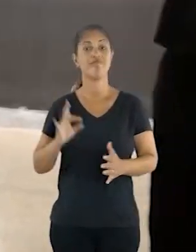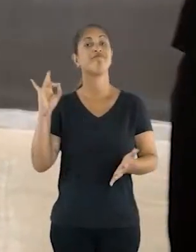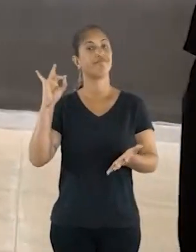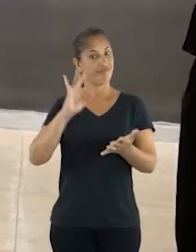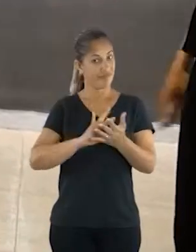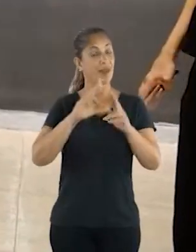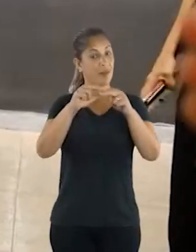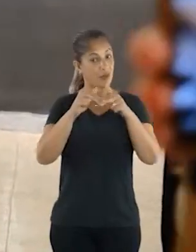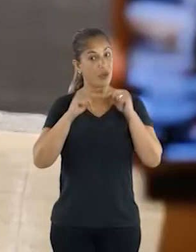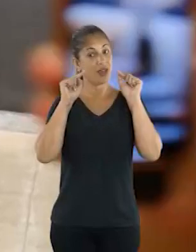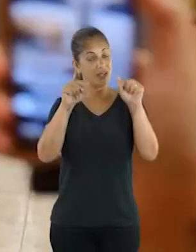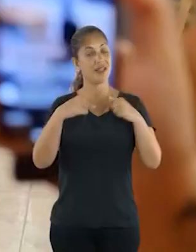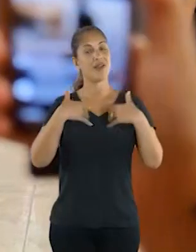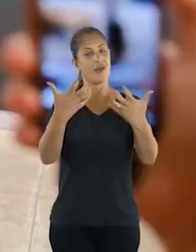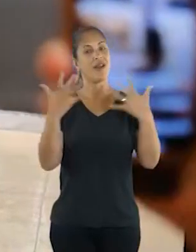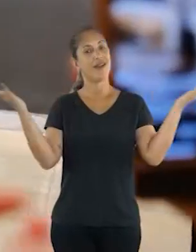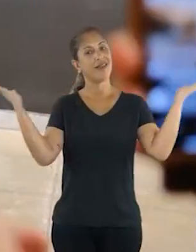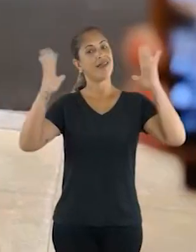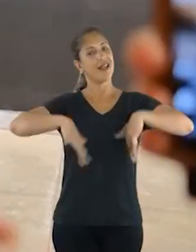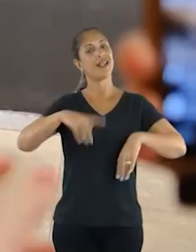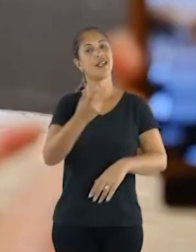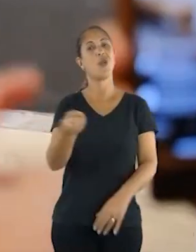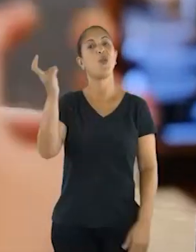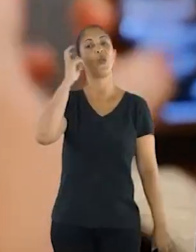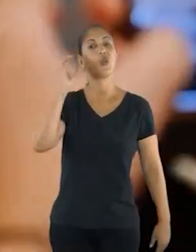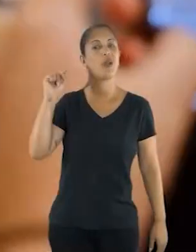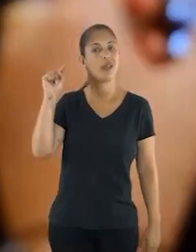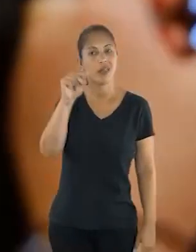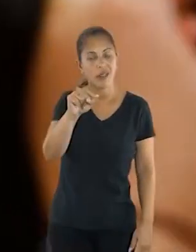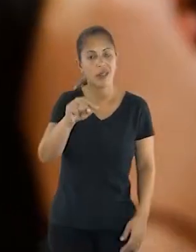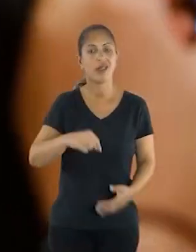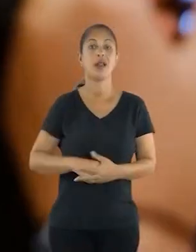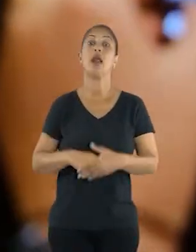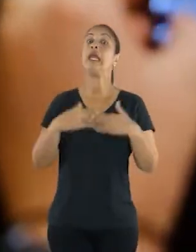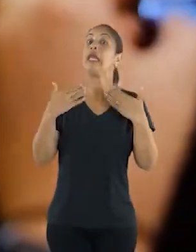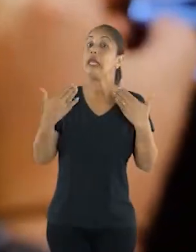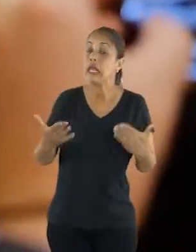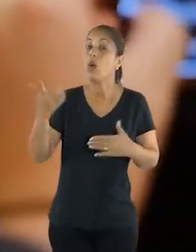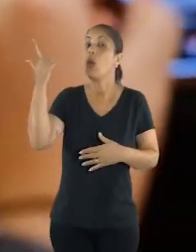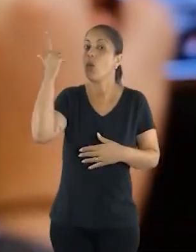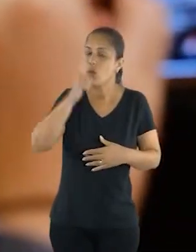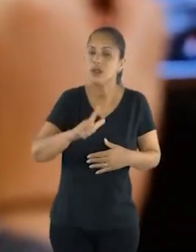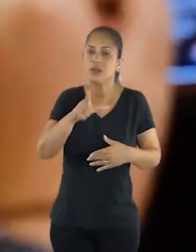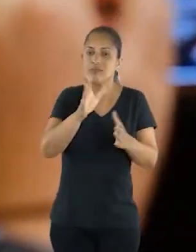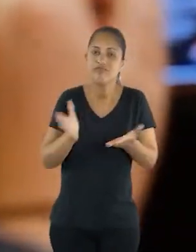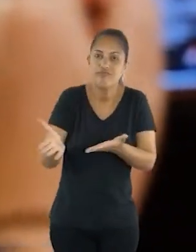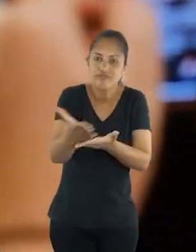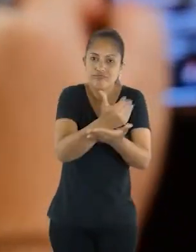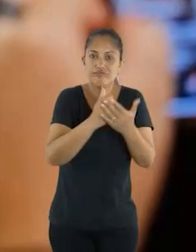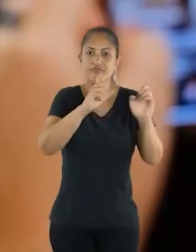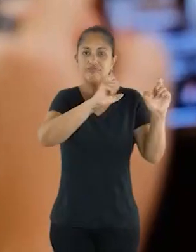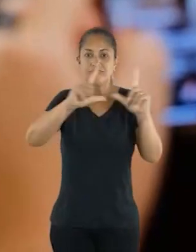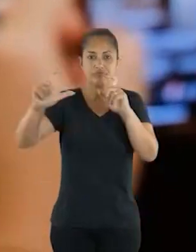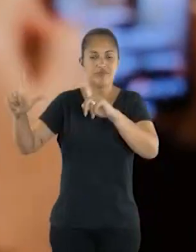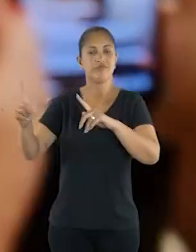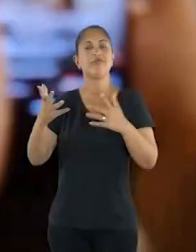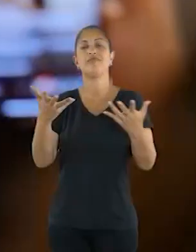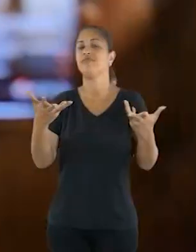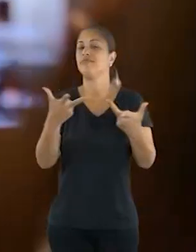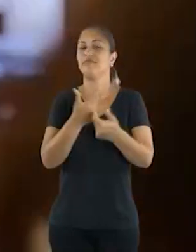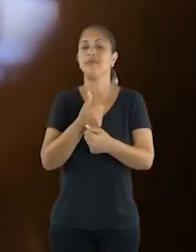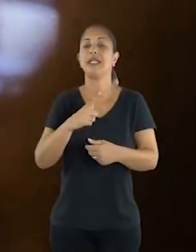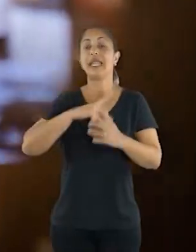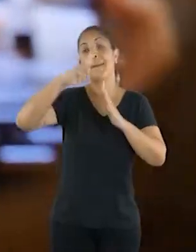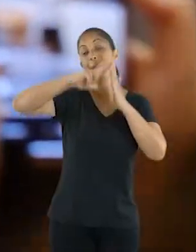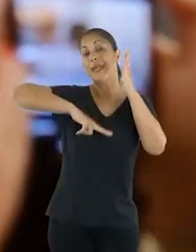exatamente por isso eu quis também trazer a pintura dele. E aí consegui esse conjunto extraordinário que